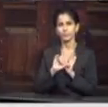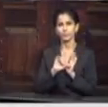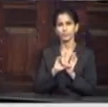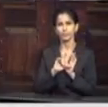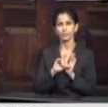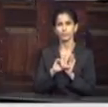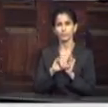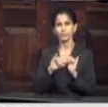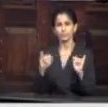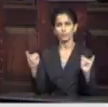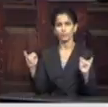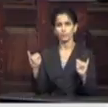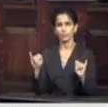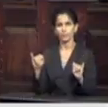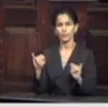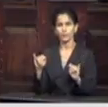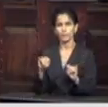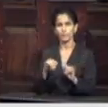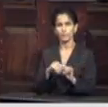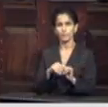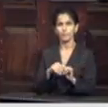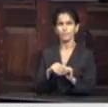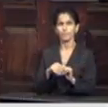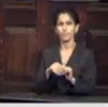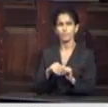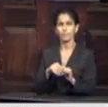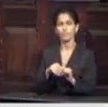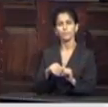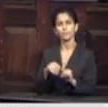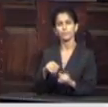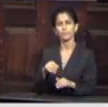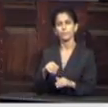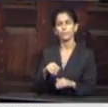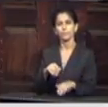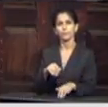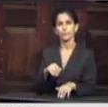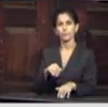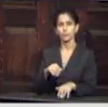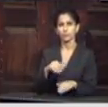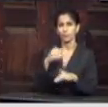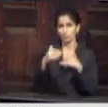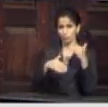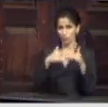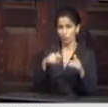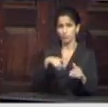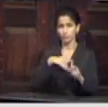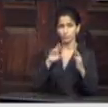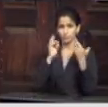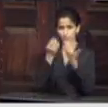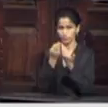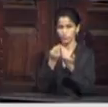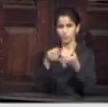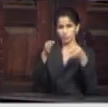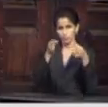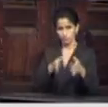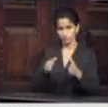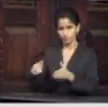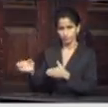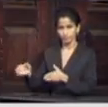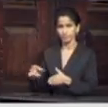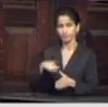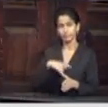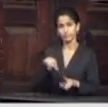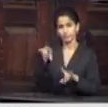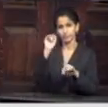queria alertar, nós estamos a 20 minutos do término da sessão extraordinária, já que nós temos sessões extraordinárias 20, ainda tem um destaque de autoria